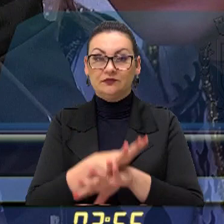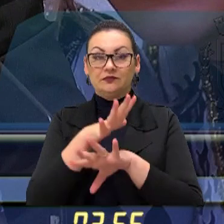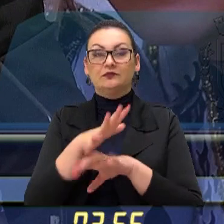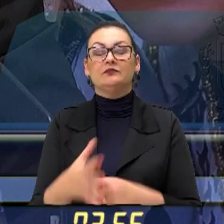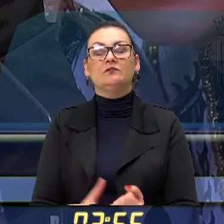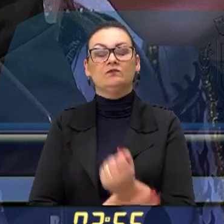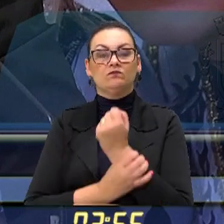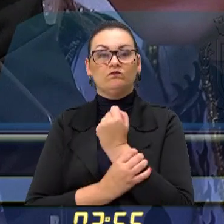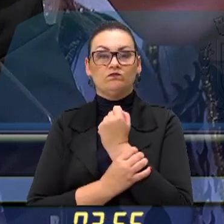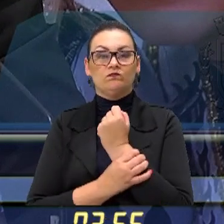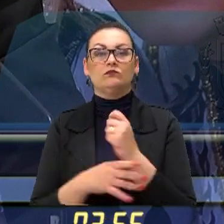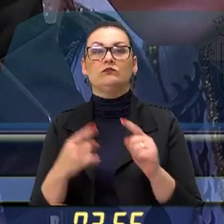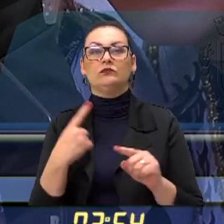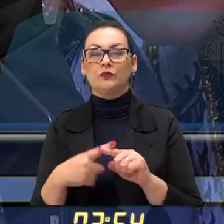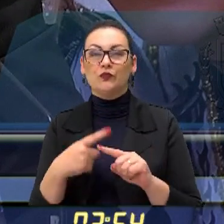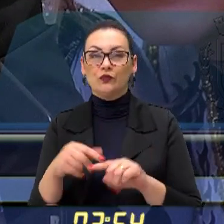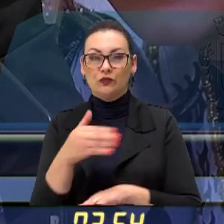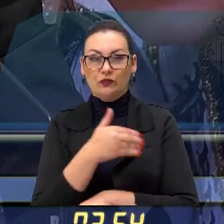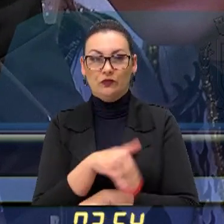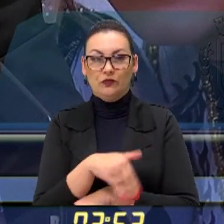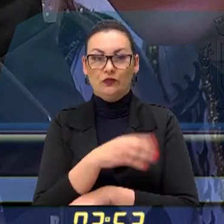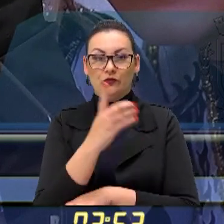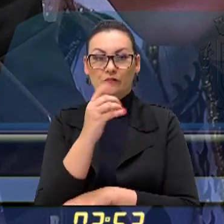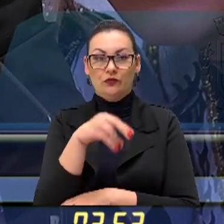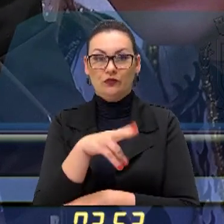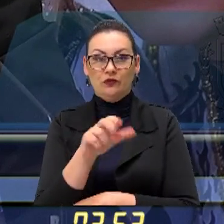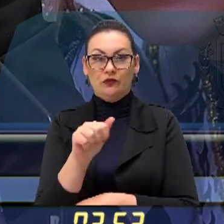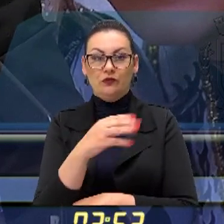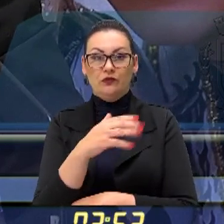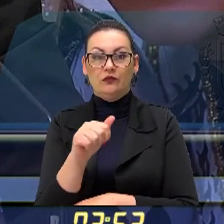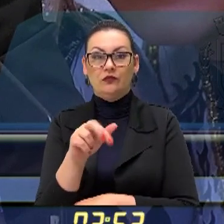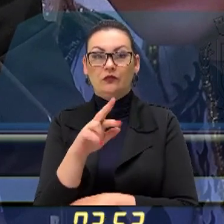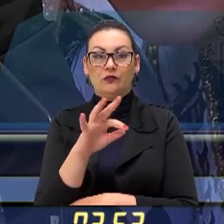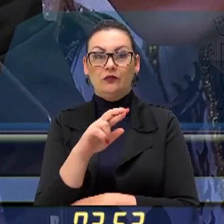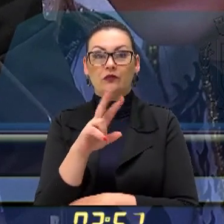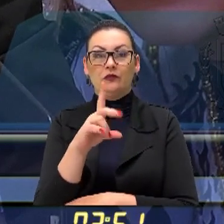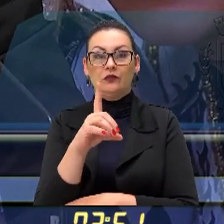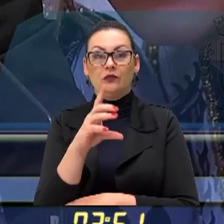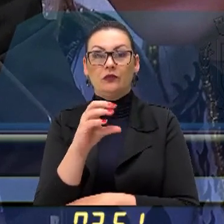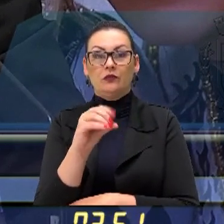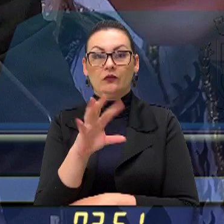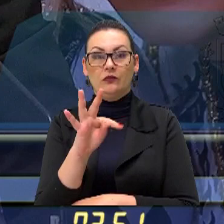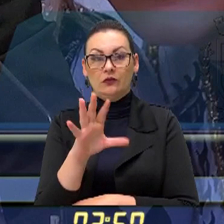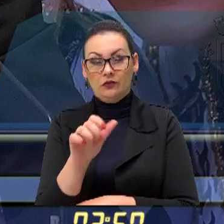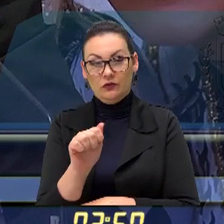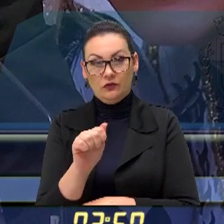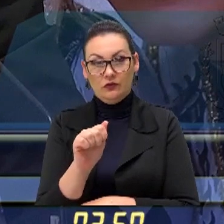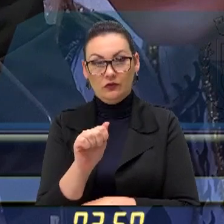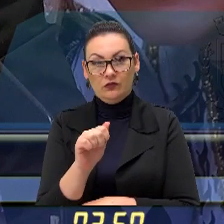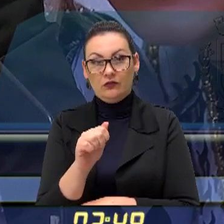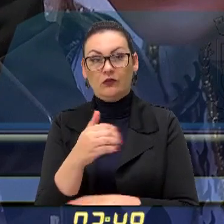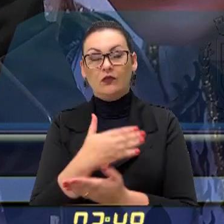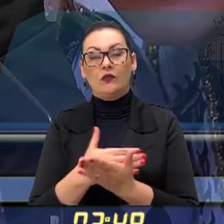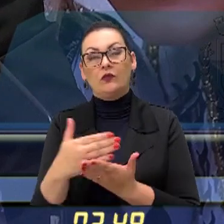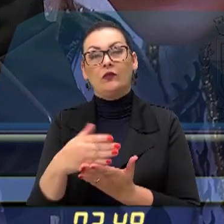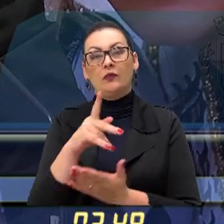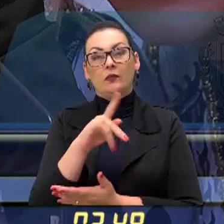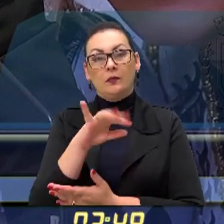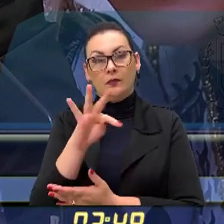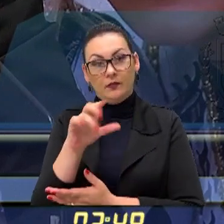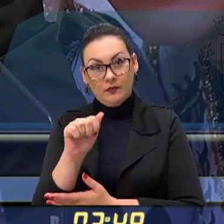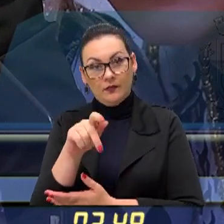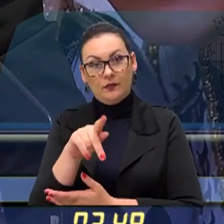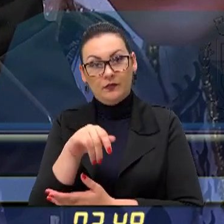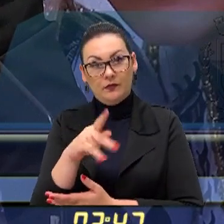segurança, porque a rua Dona Carlota começa na Pita Pinheiro e termina na 471. Ela é